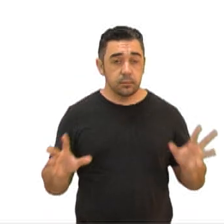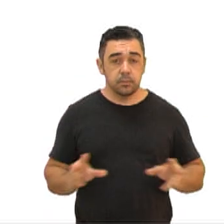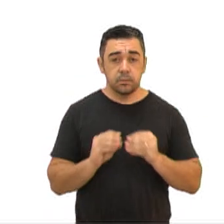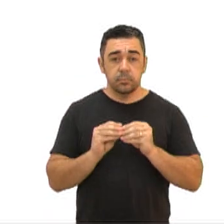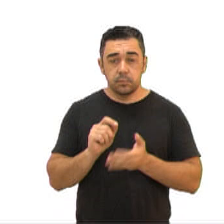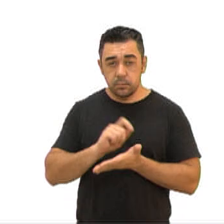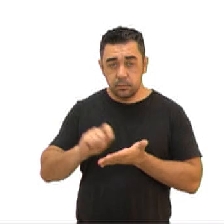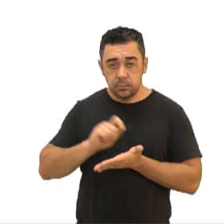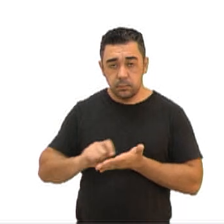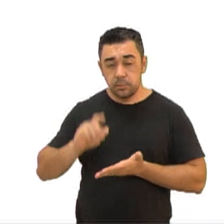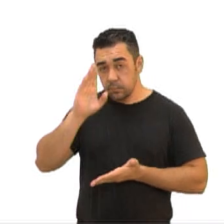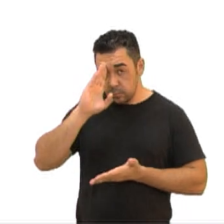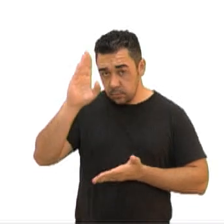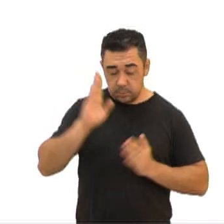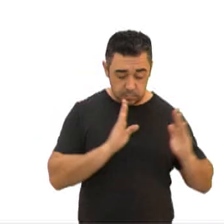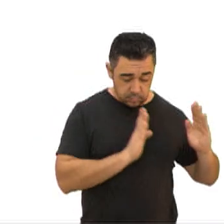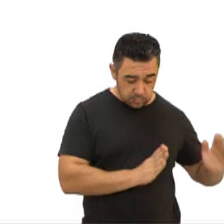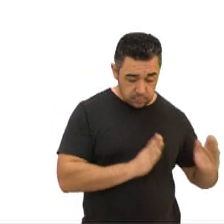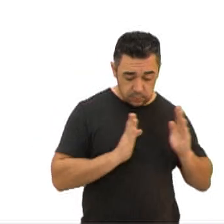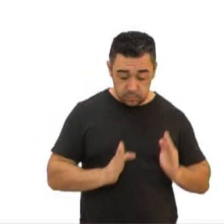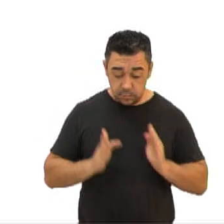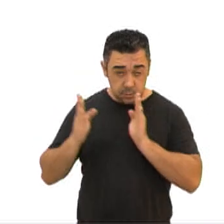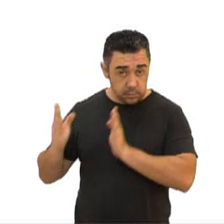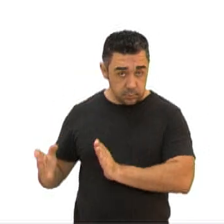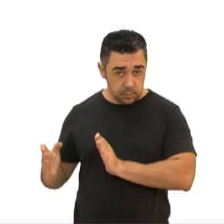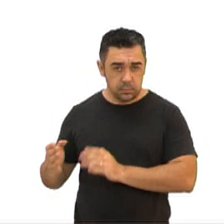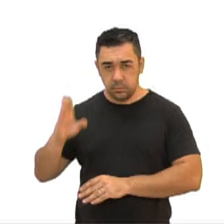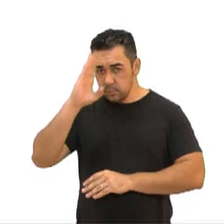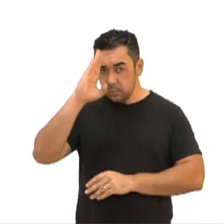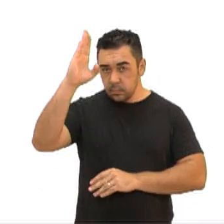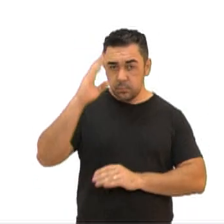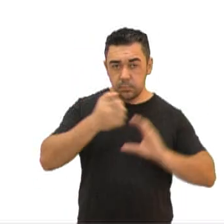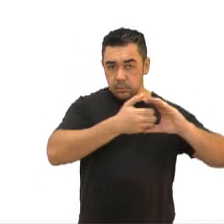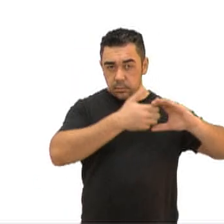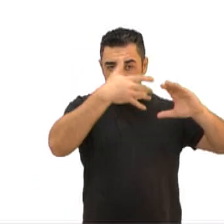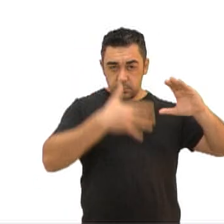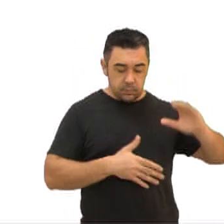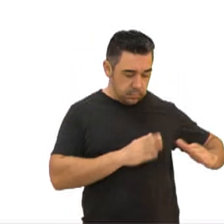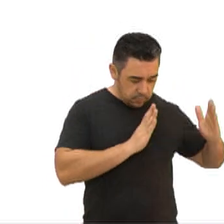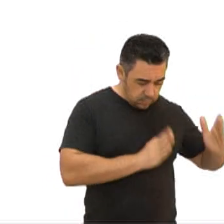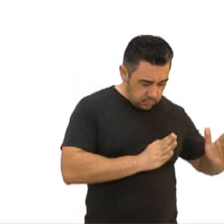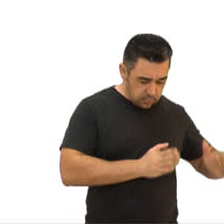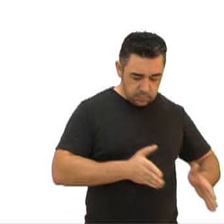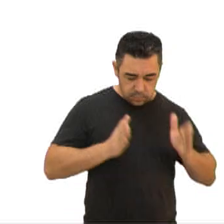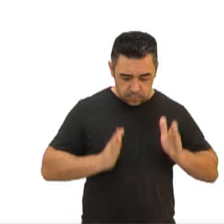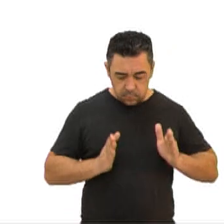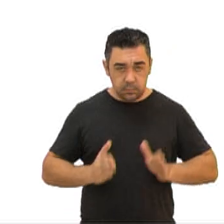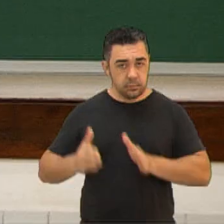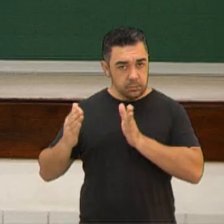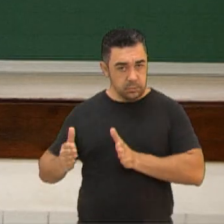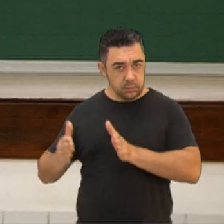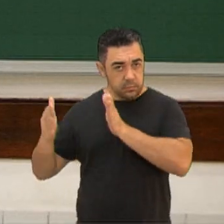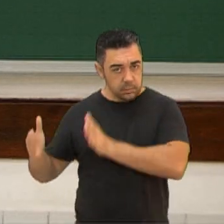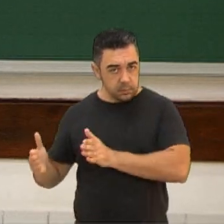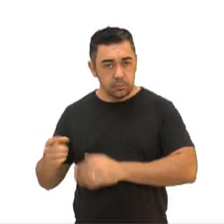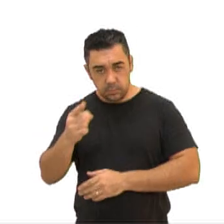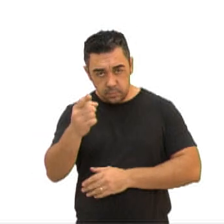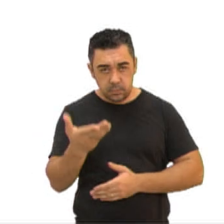resumidamente as principais fases do Picasso, falando das principais características de cada uma das fases. Vamos lá, gente?